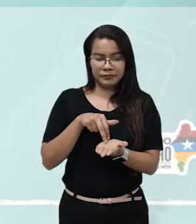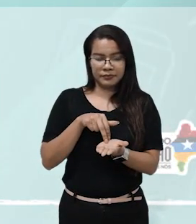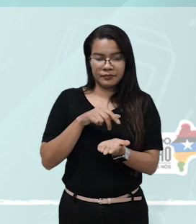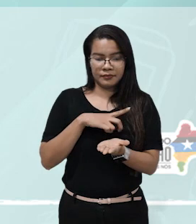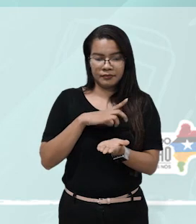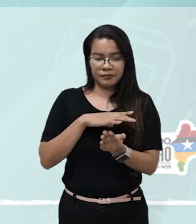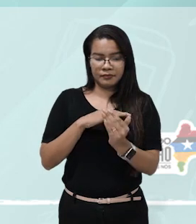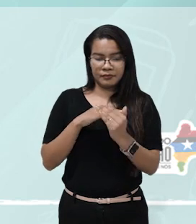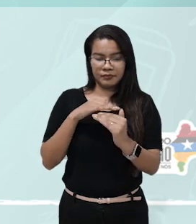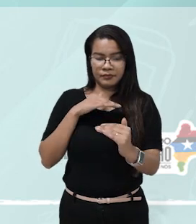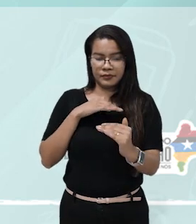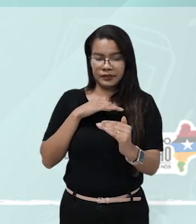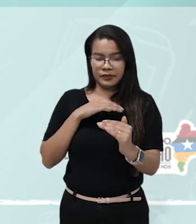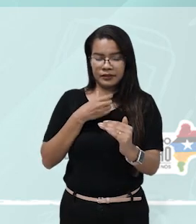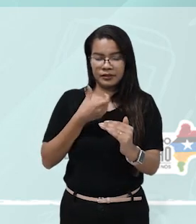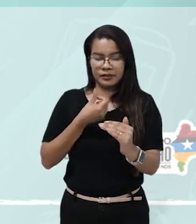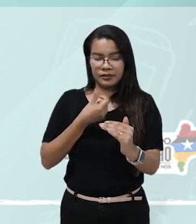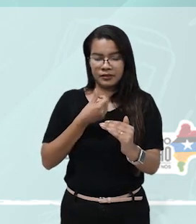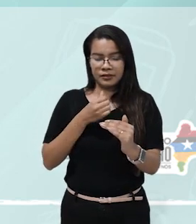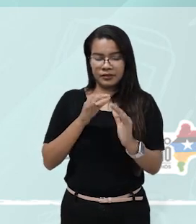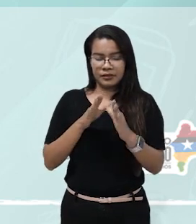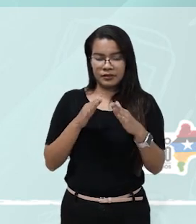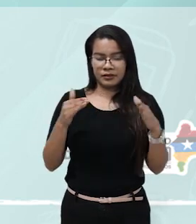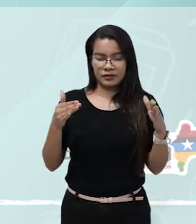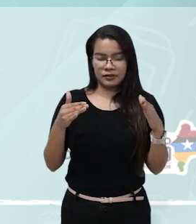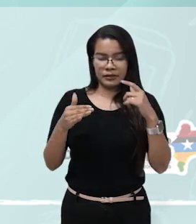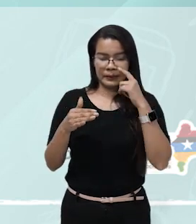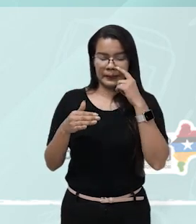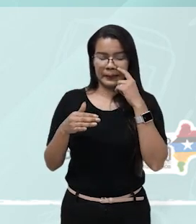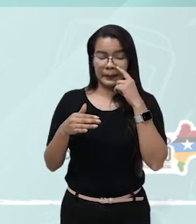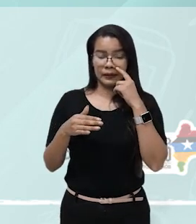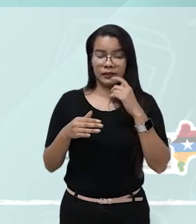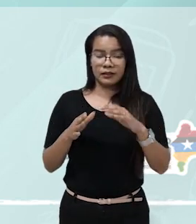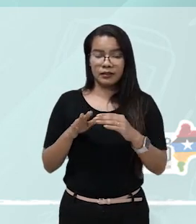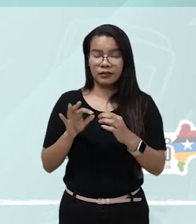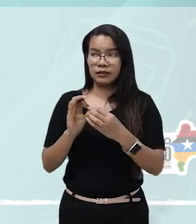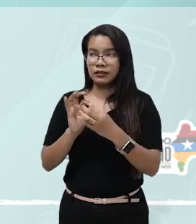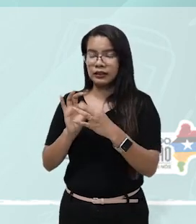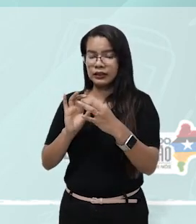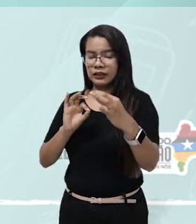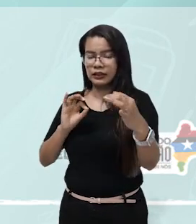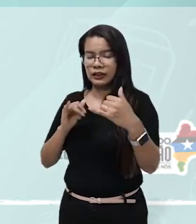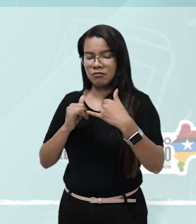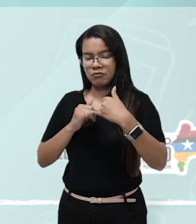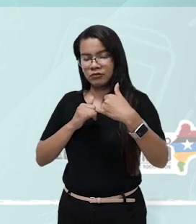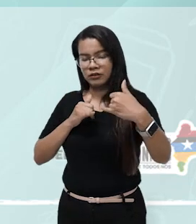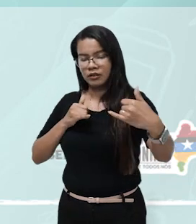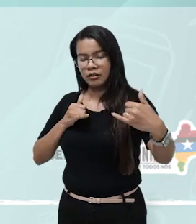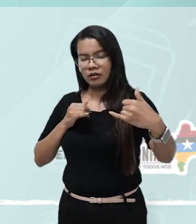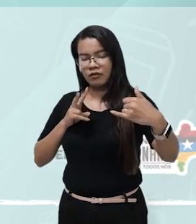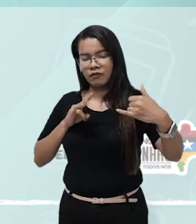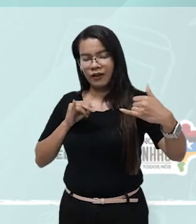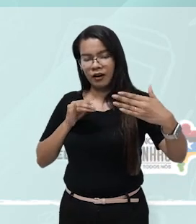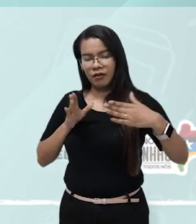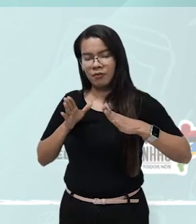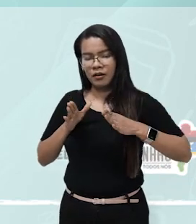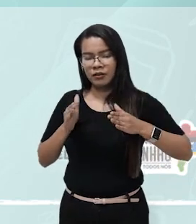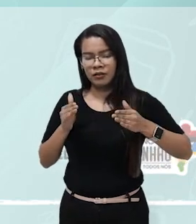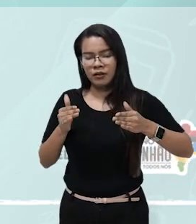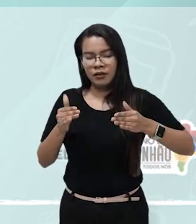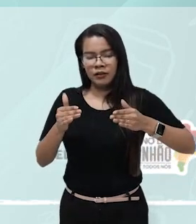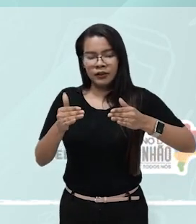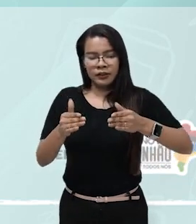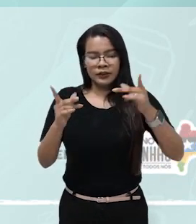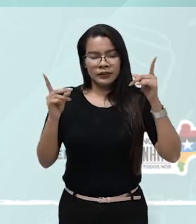uma plataforma que ela é de 6 centímetros, essa linha aqui, ó, 6 centímetros, 4,5 e 3. Vai aumentando o grau de